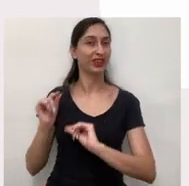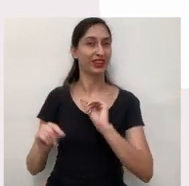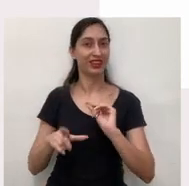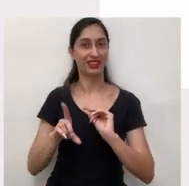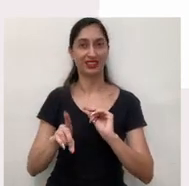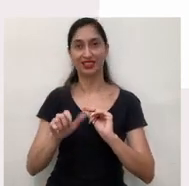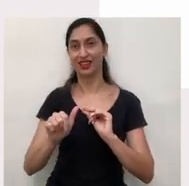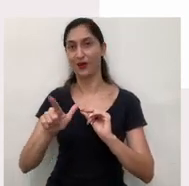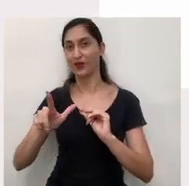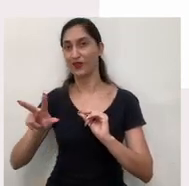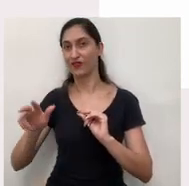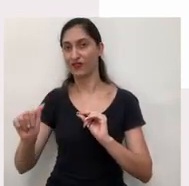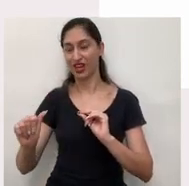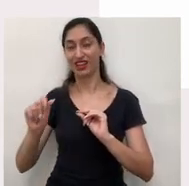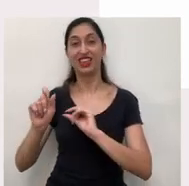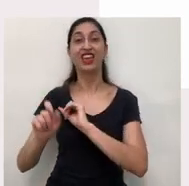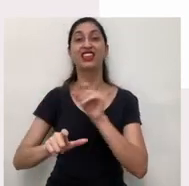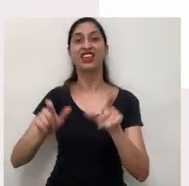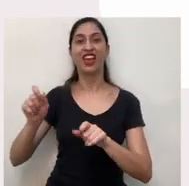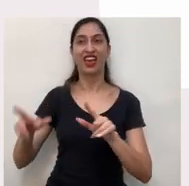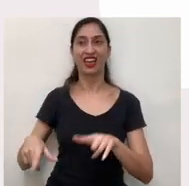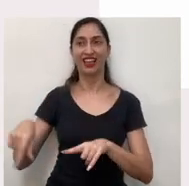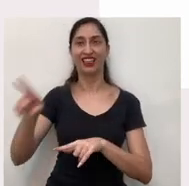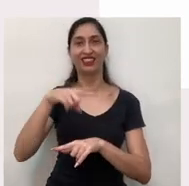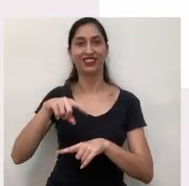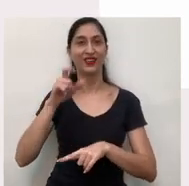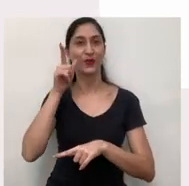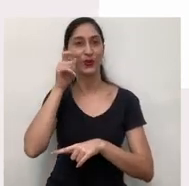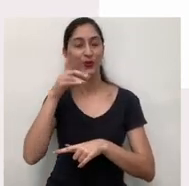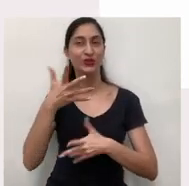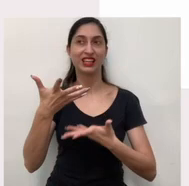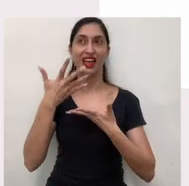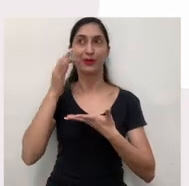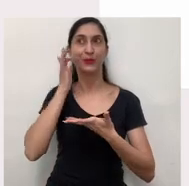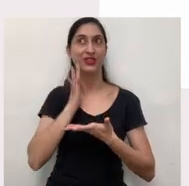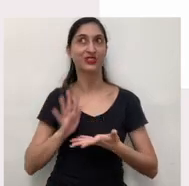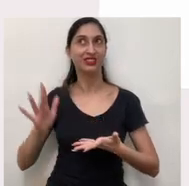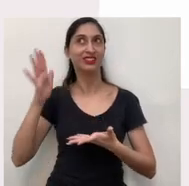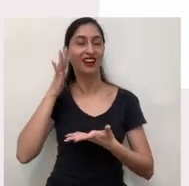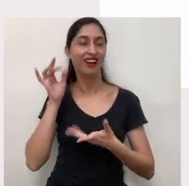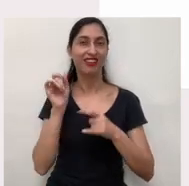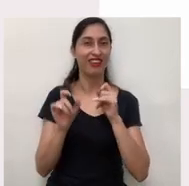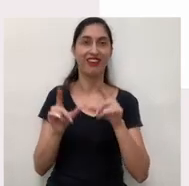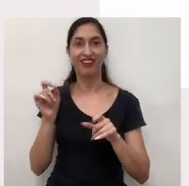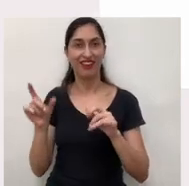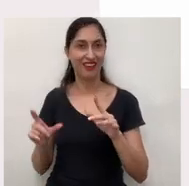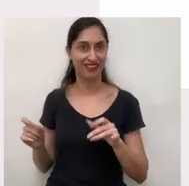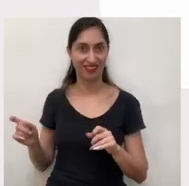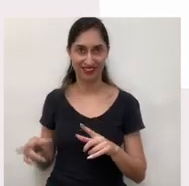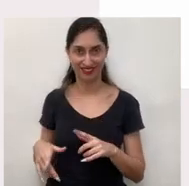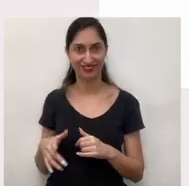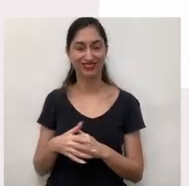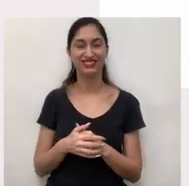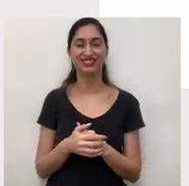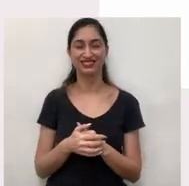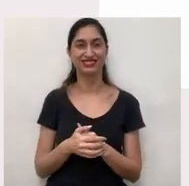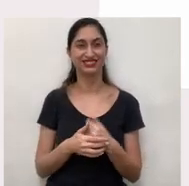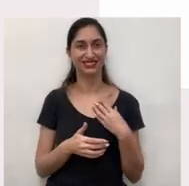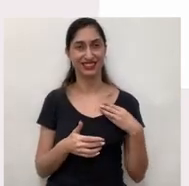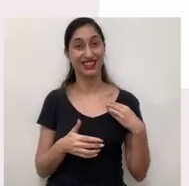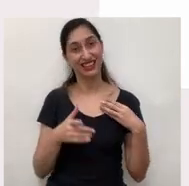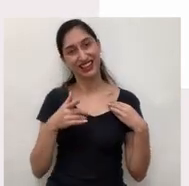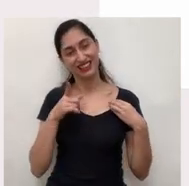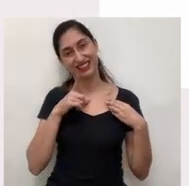dessa imagem no espaço público desperta em termos de imaginário, vamos dizer assim, né? E aí essa mistura